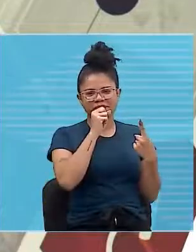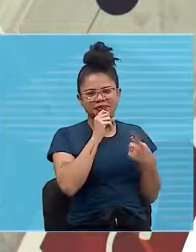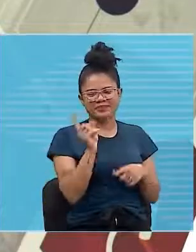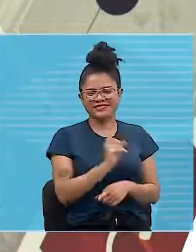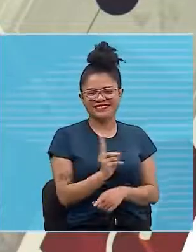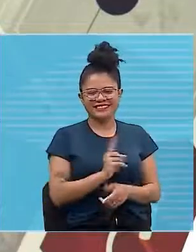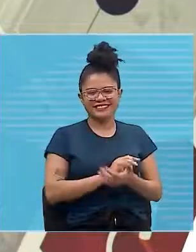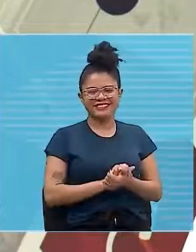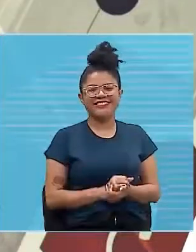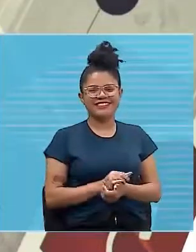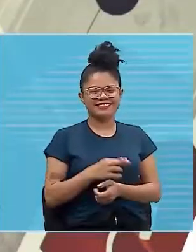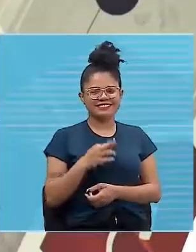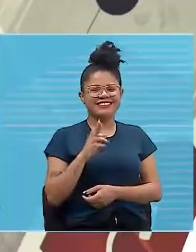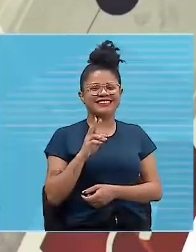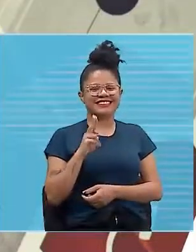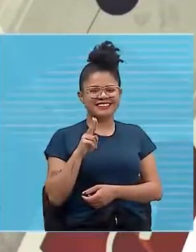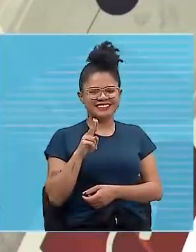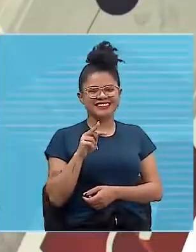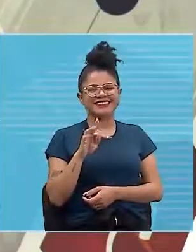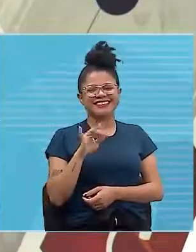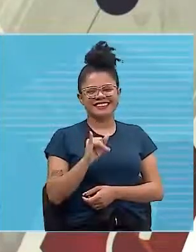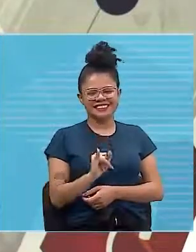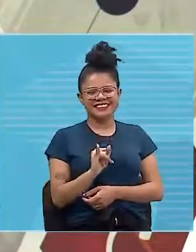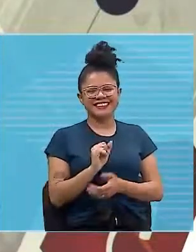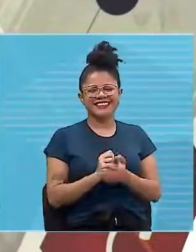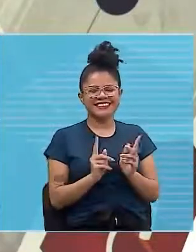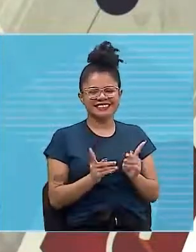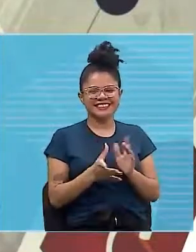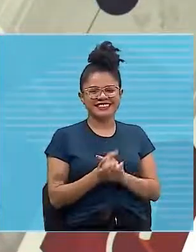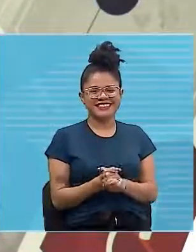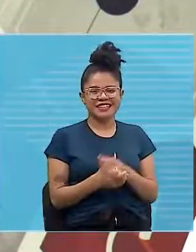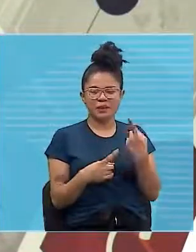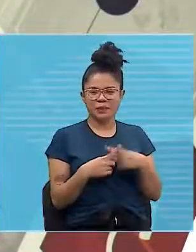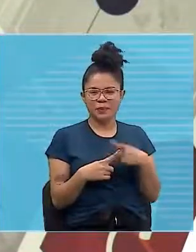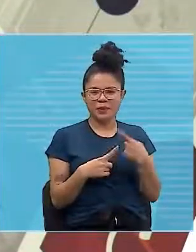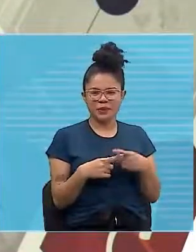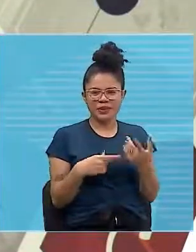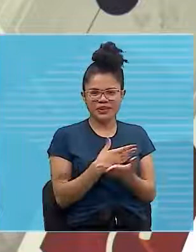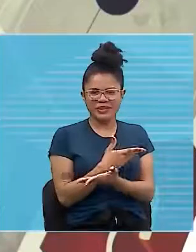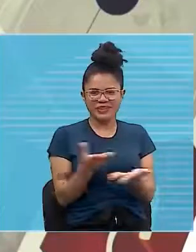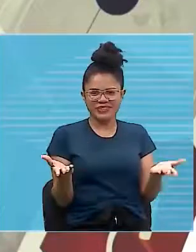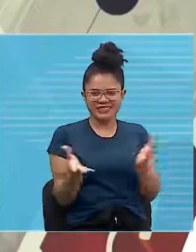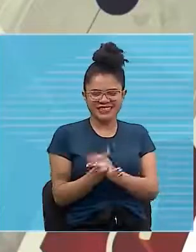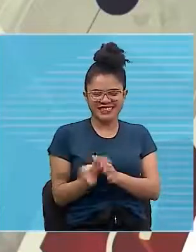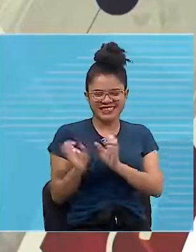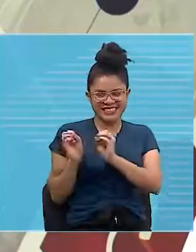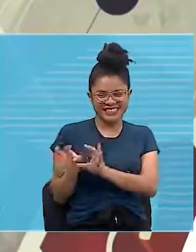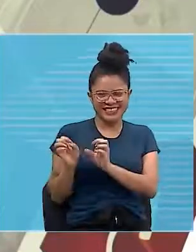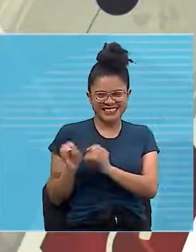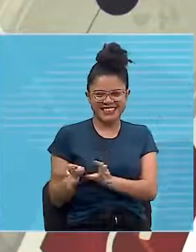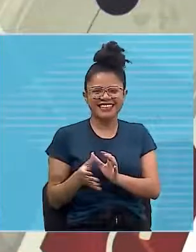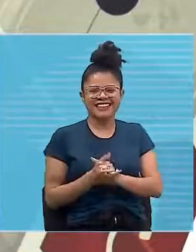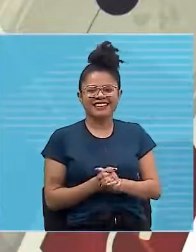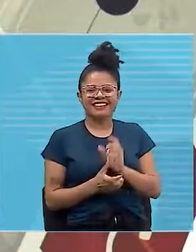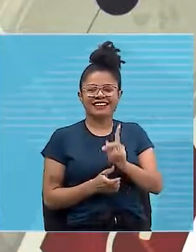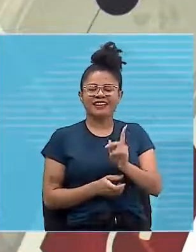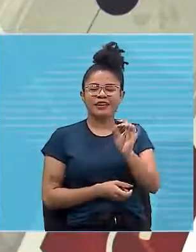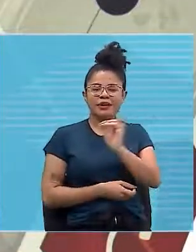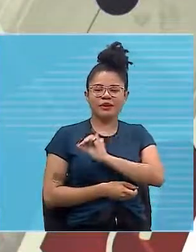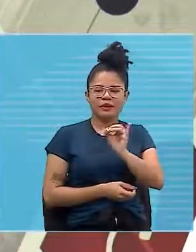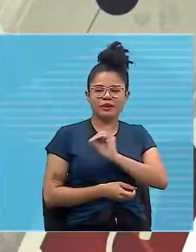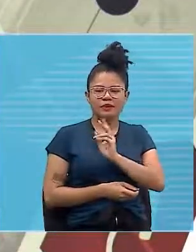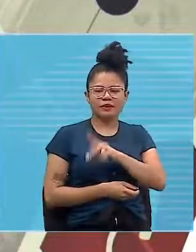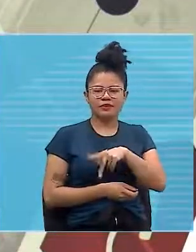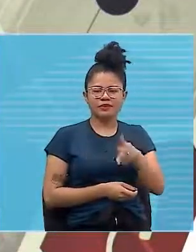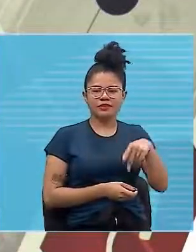e não não foi isso nós falar Rute foi a Rute porque você está deixando de cebolas te ajude